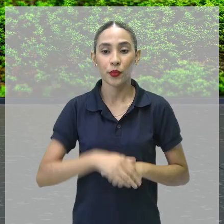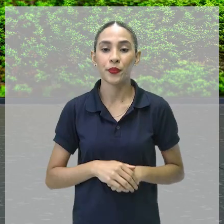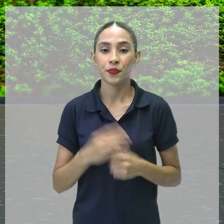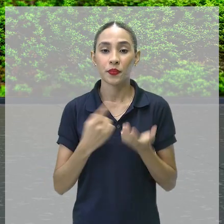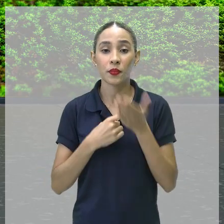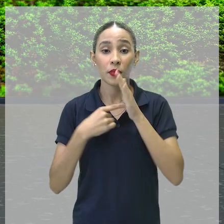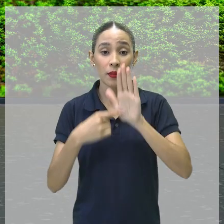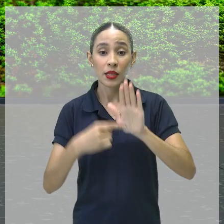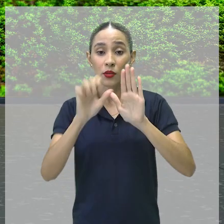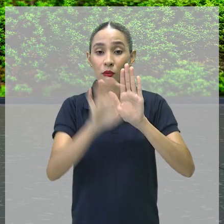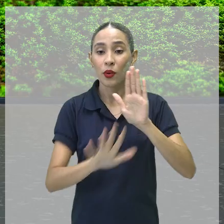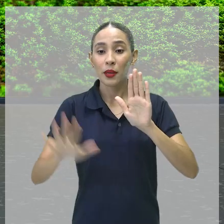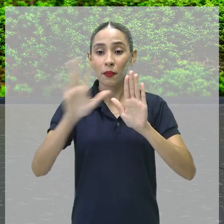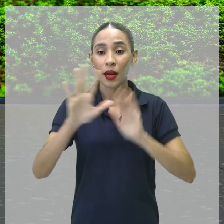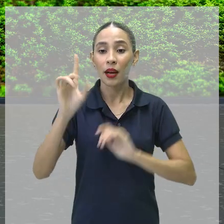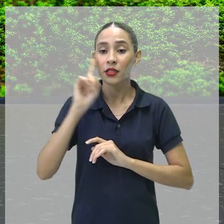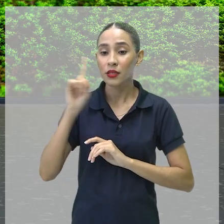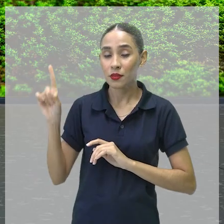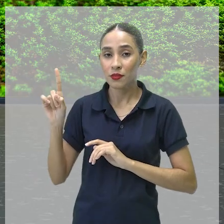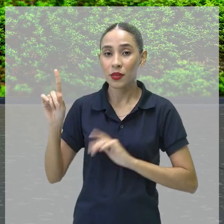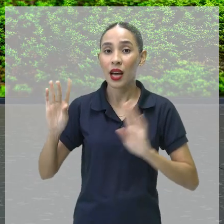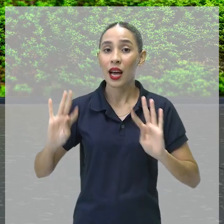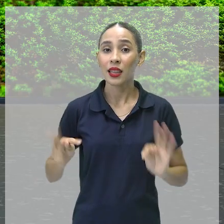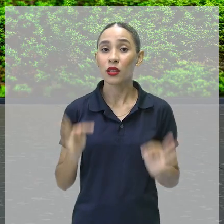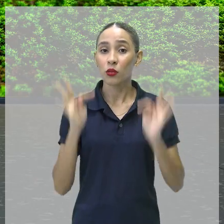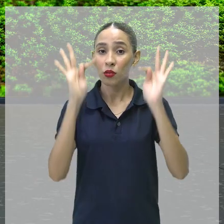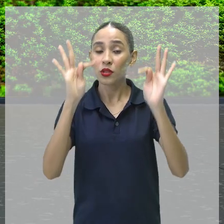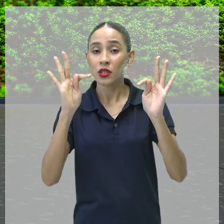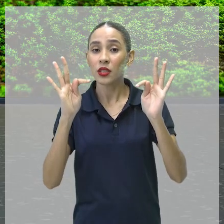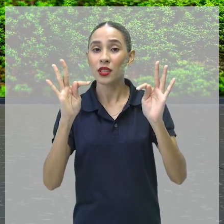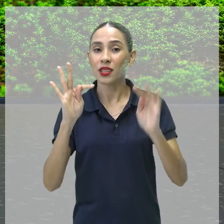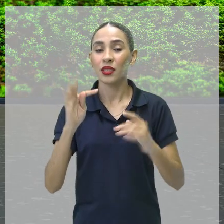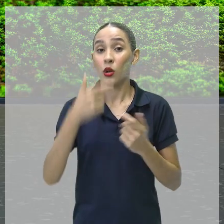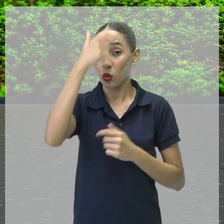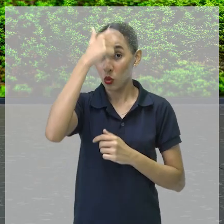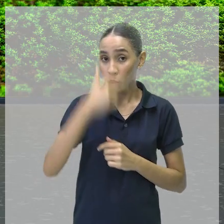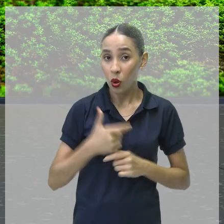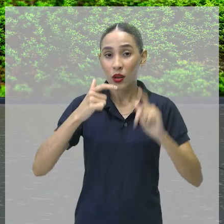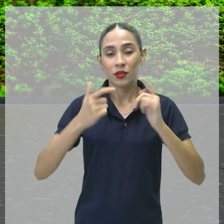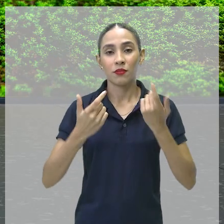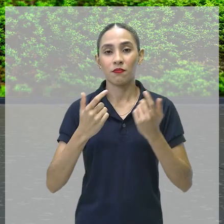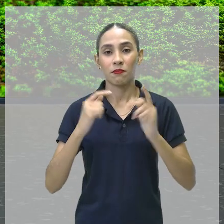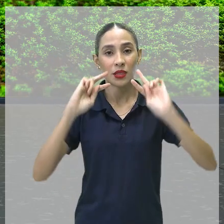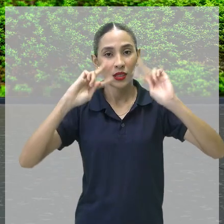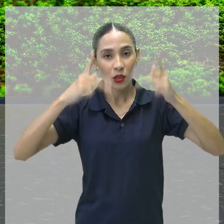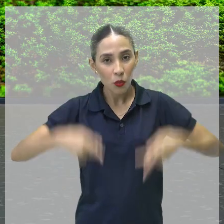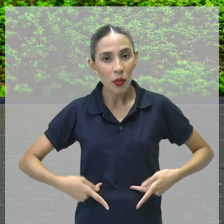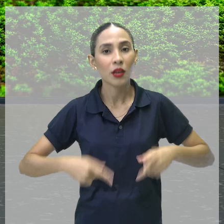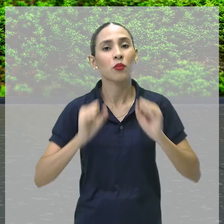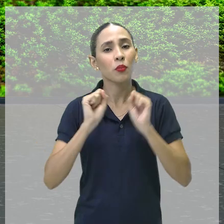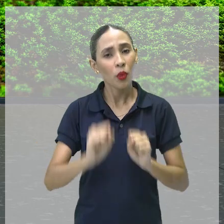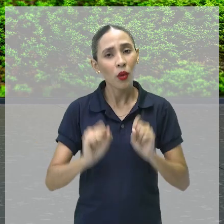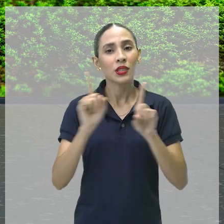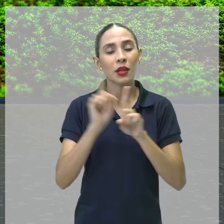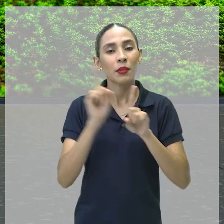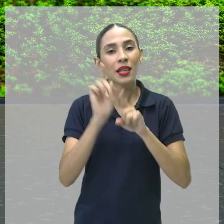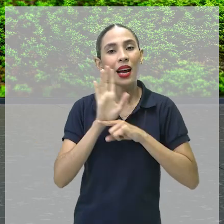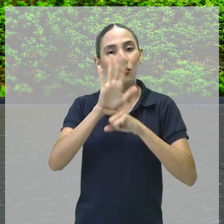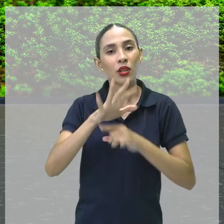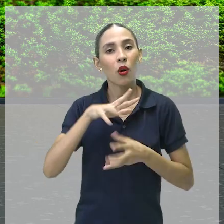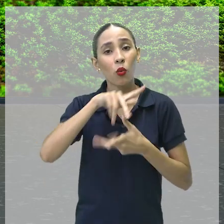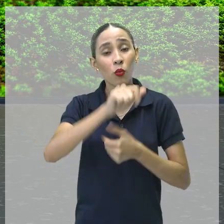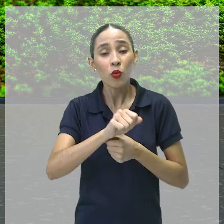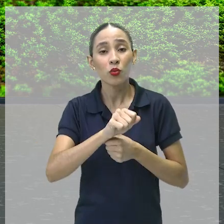lá, trago essa imagem aí que a tecnologia, nós podemos salvar o mundo e ela está onde?